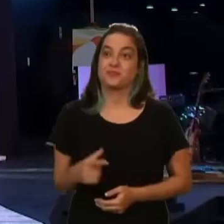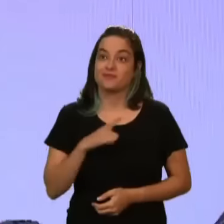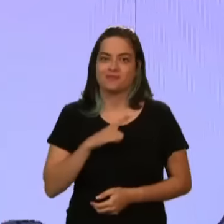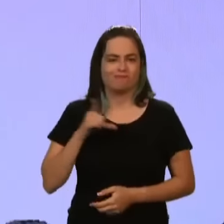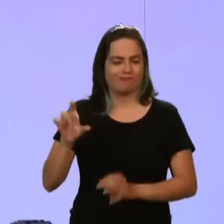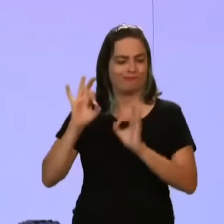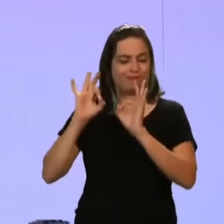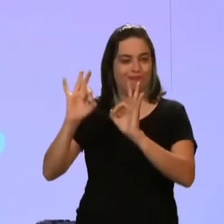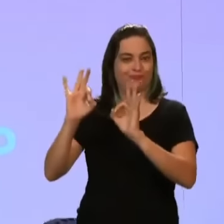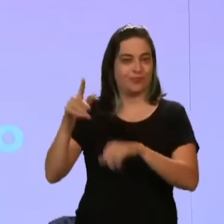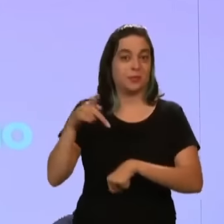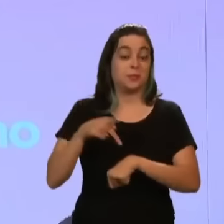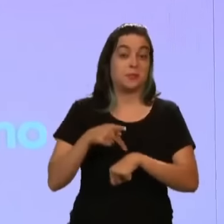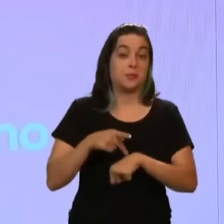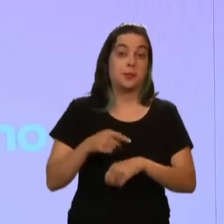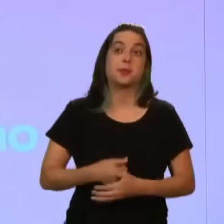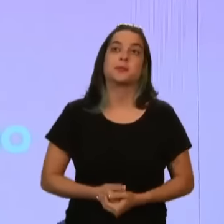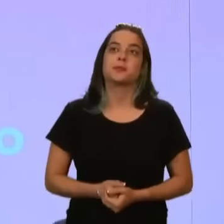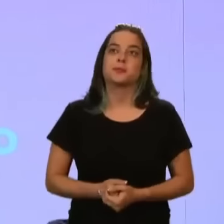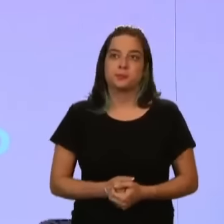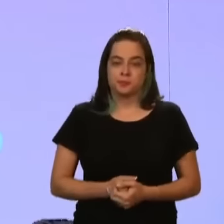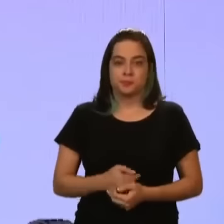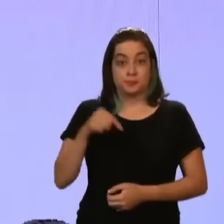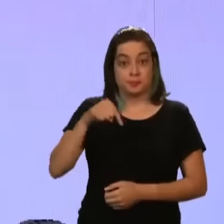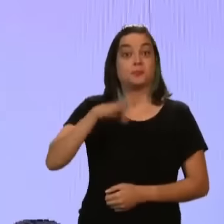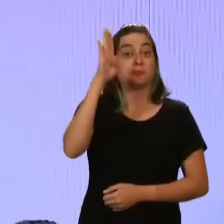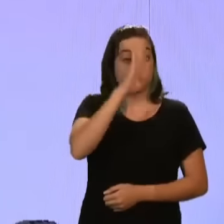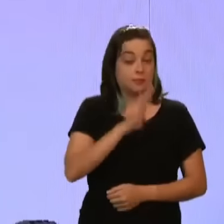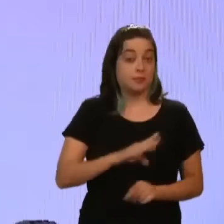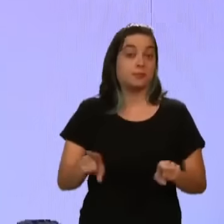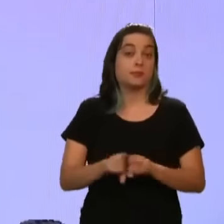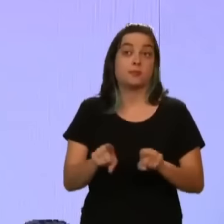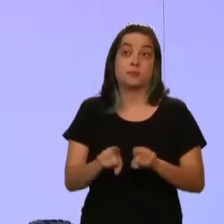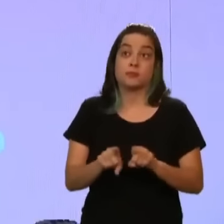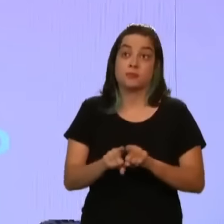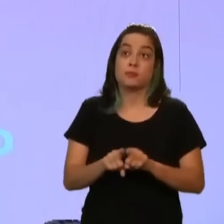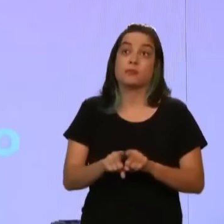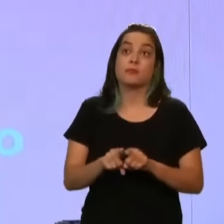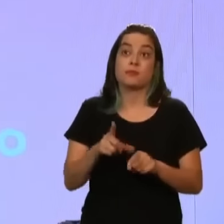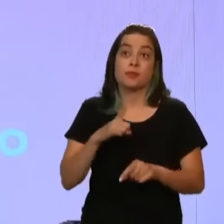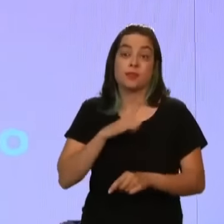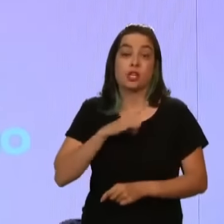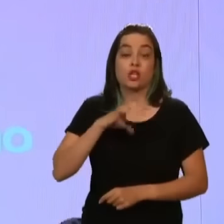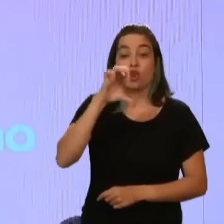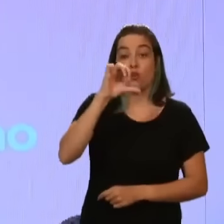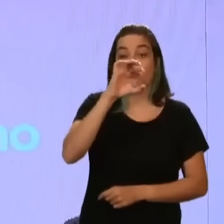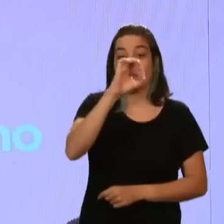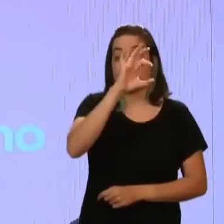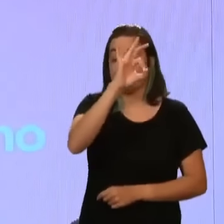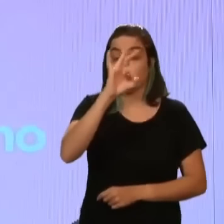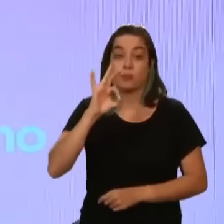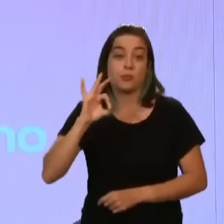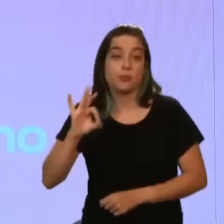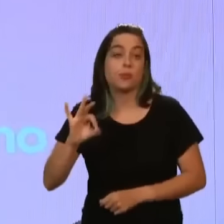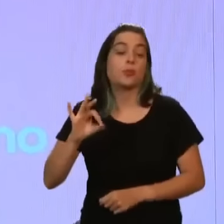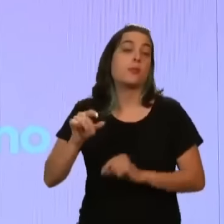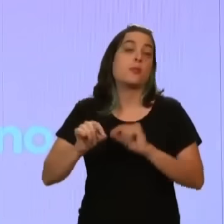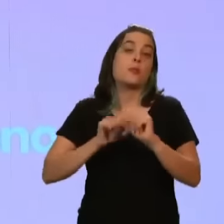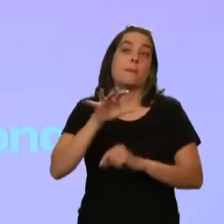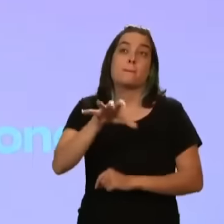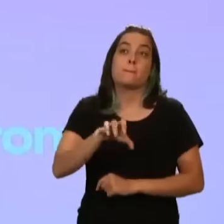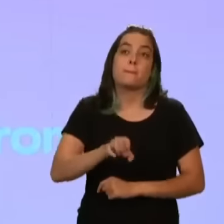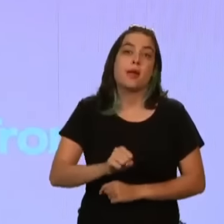riqueza ali, a opala. No Brasil também é feita a extração de 90% da mineração da